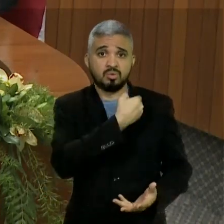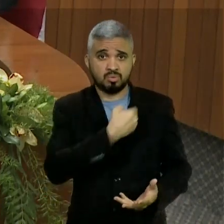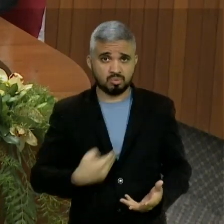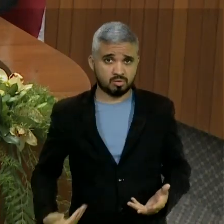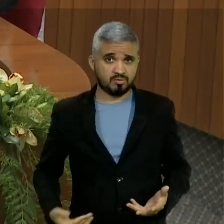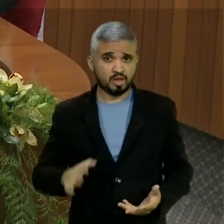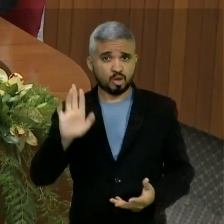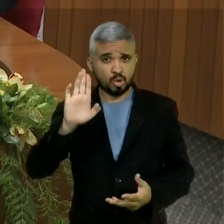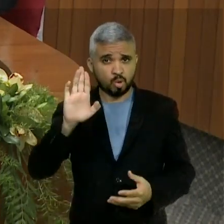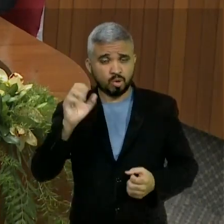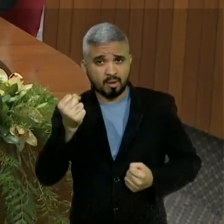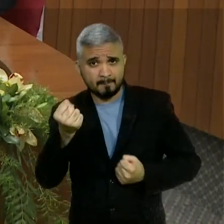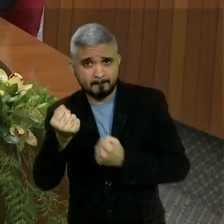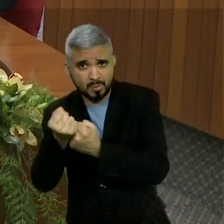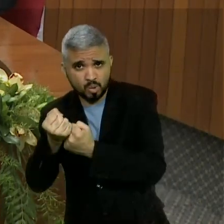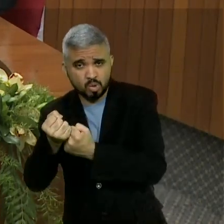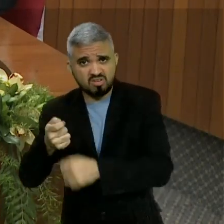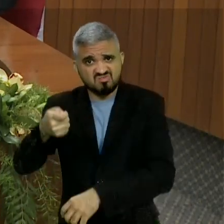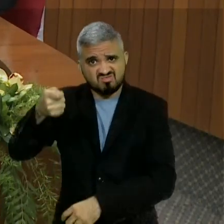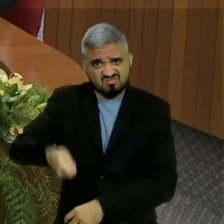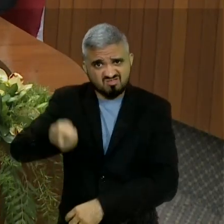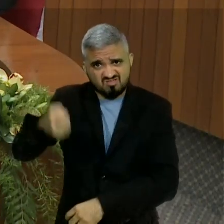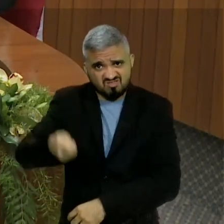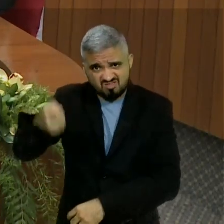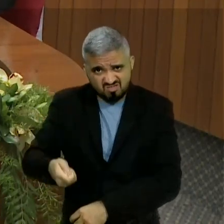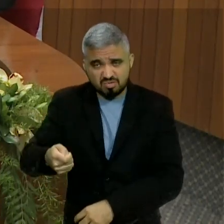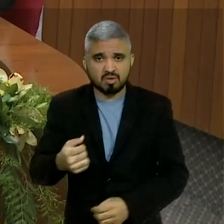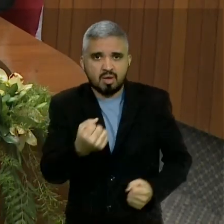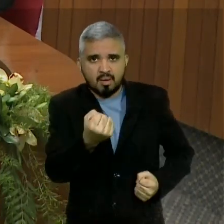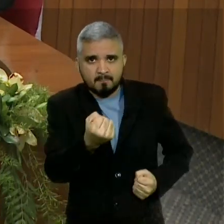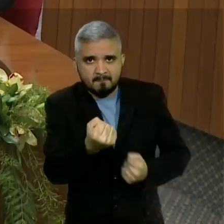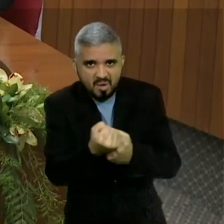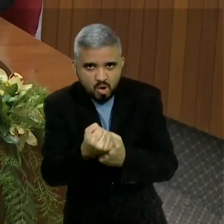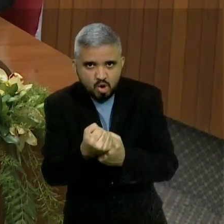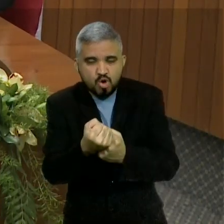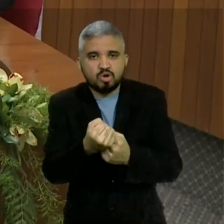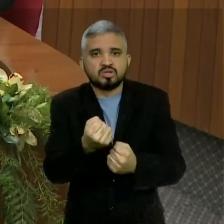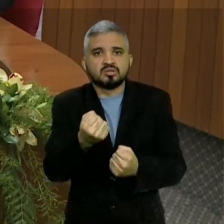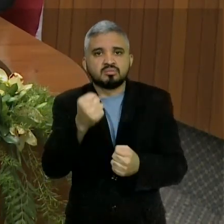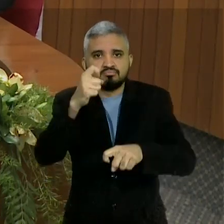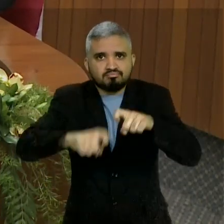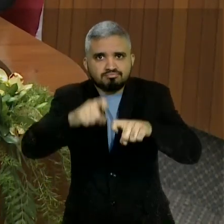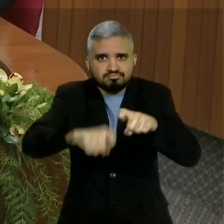e apoio a estupradores praticantes de crimes Zed onos e tudo mais muito obrigado